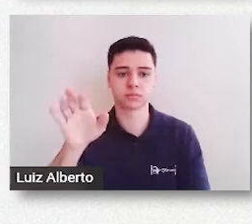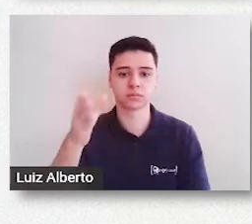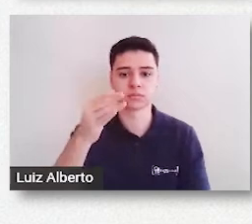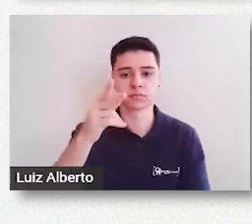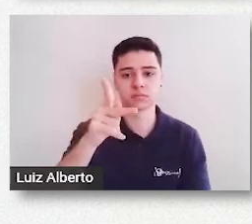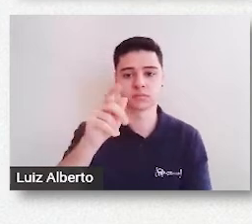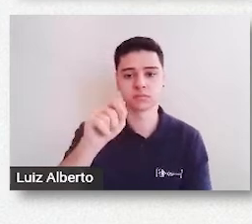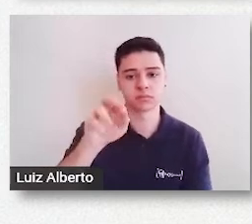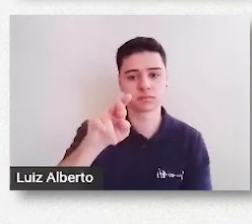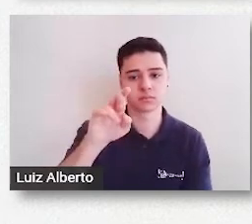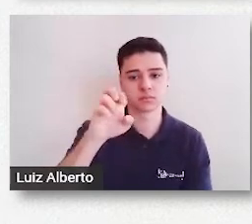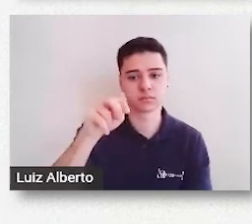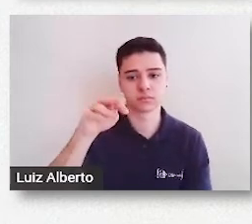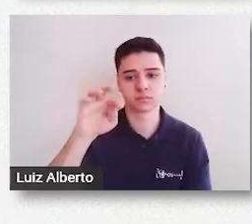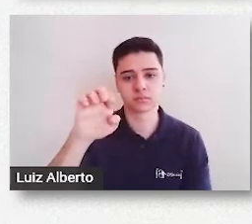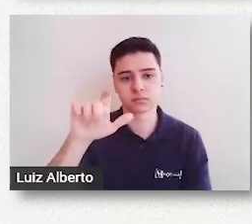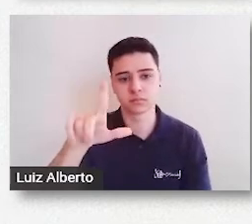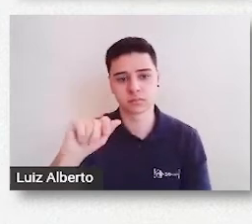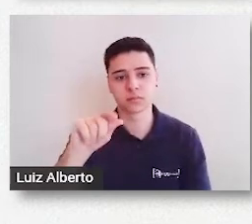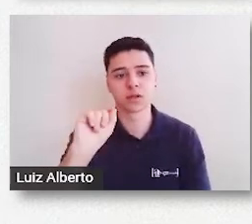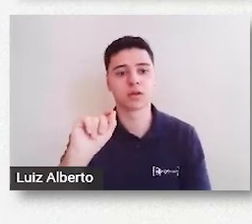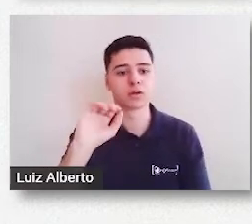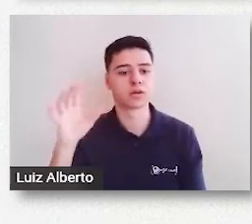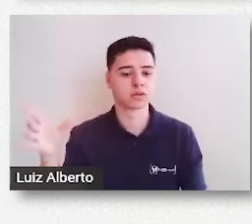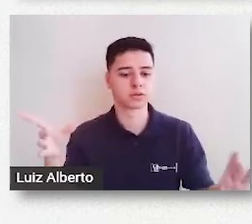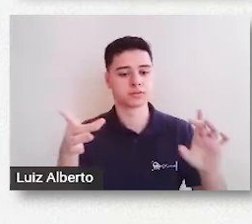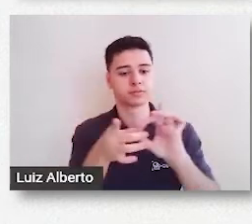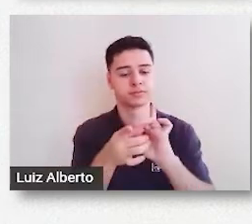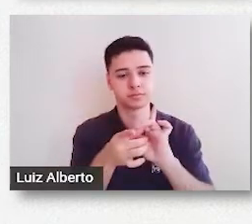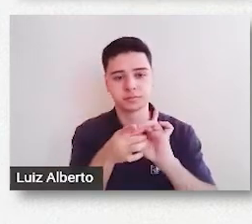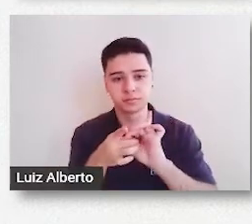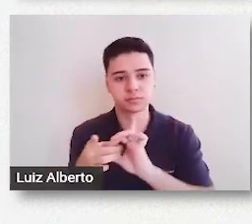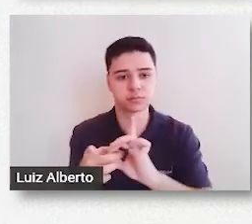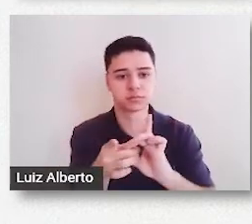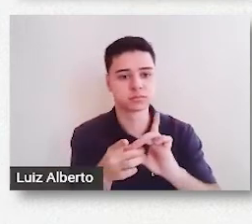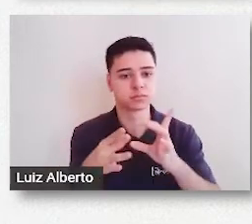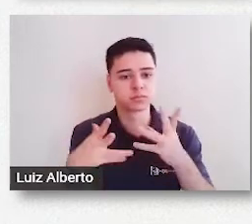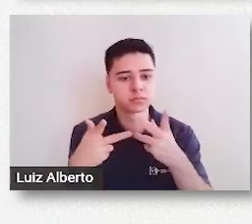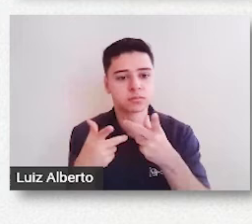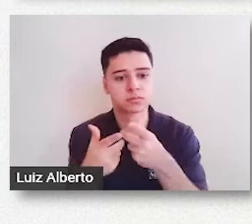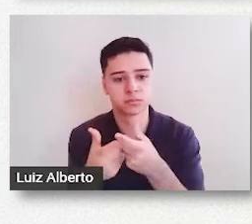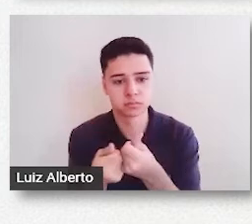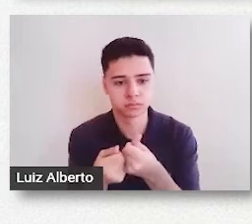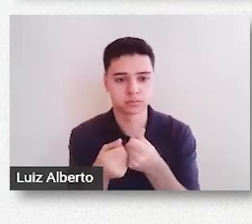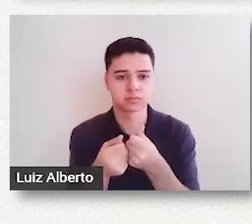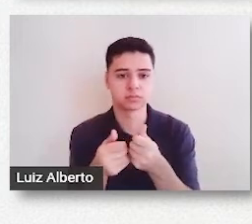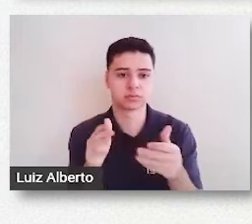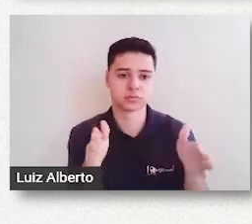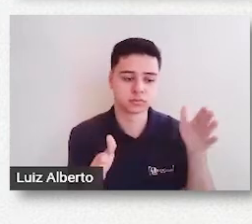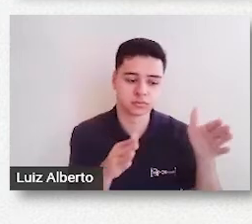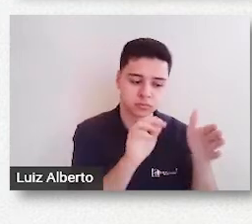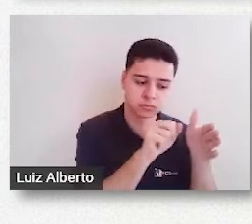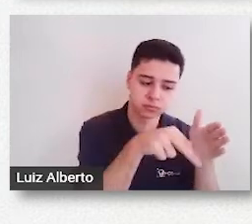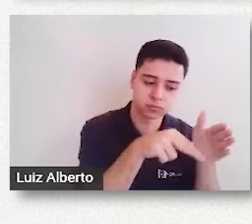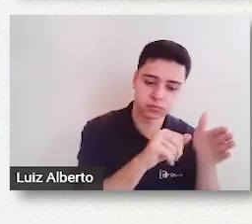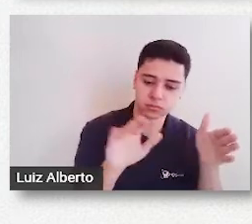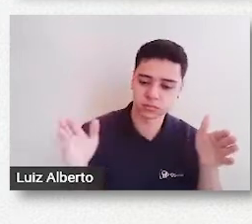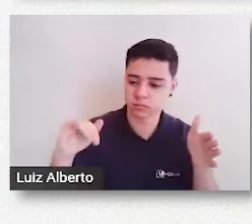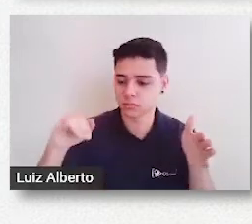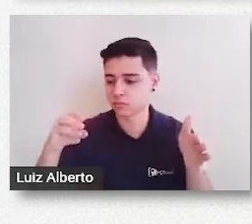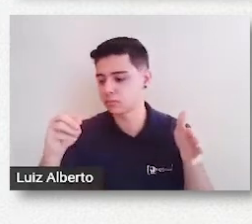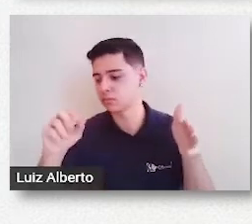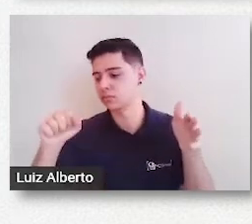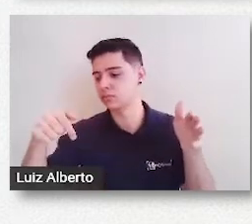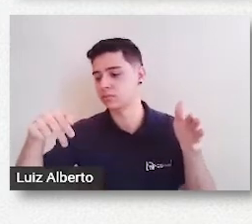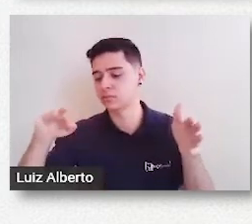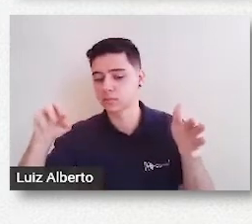seriam esses laços de parentais, né, entre Ana, Joaquim e Maria, né,